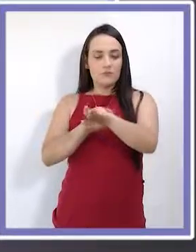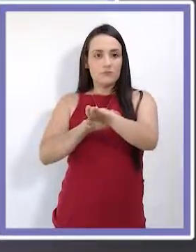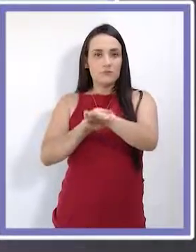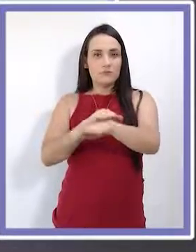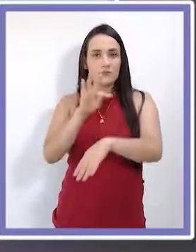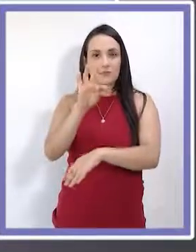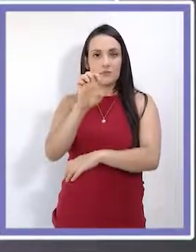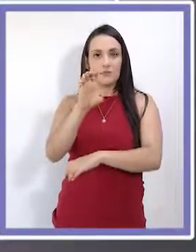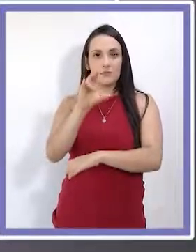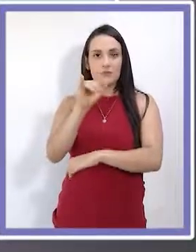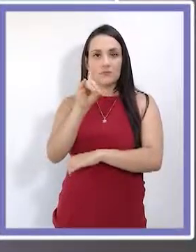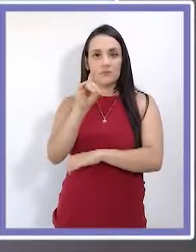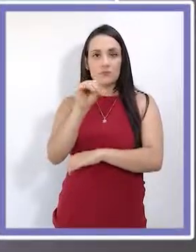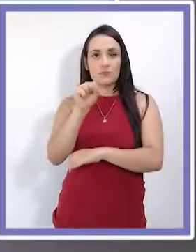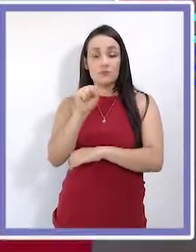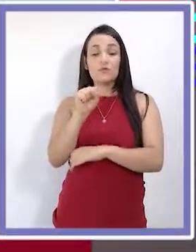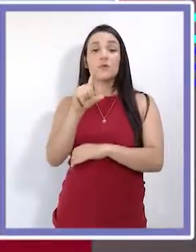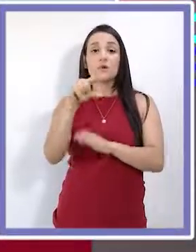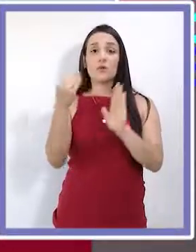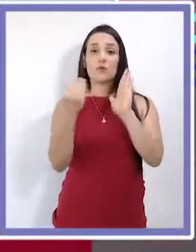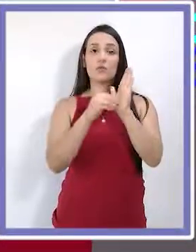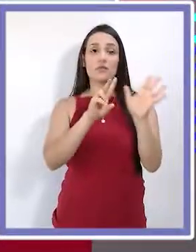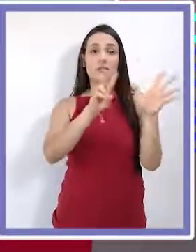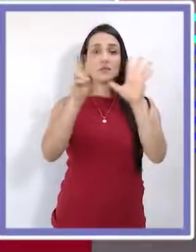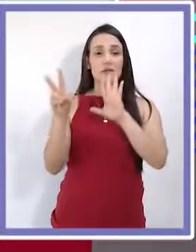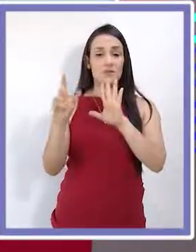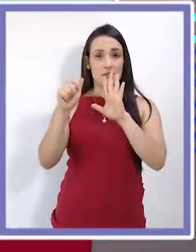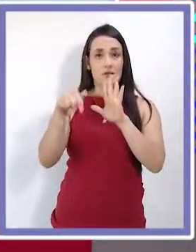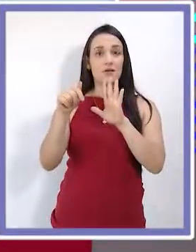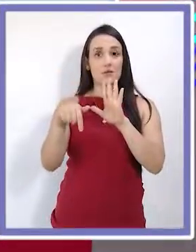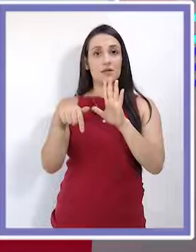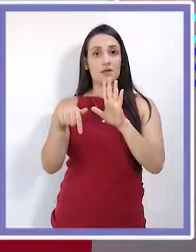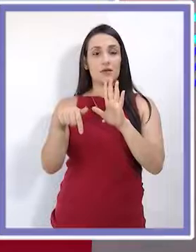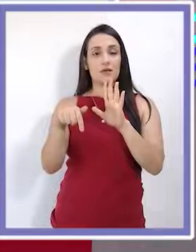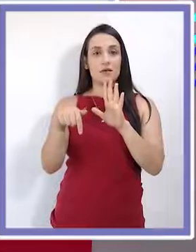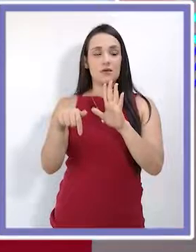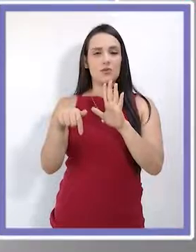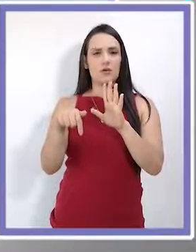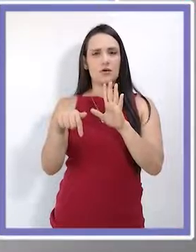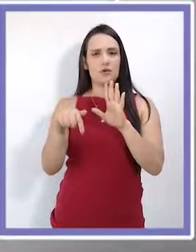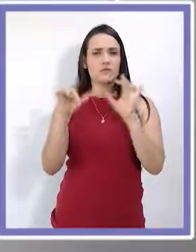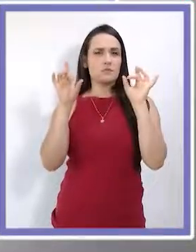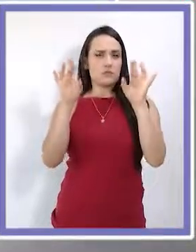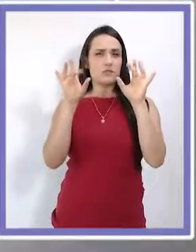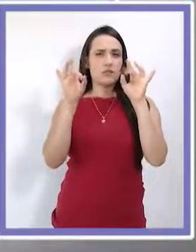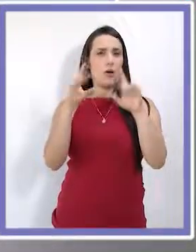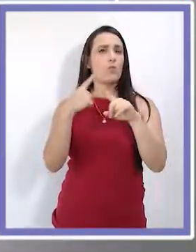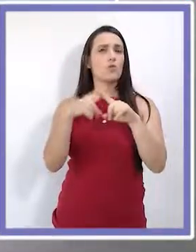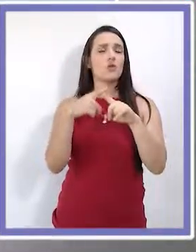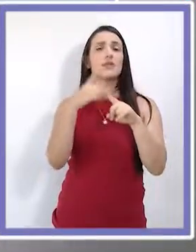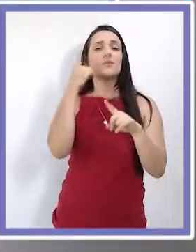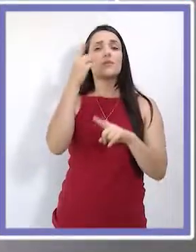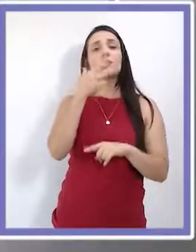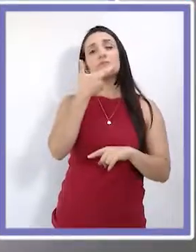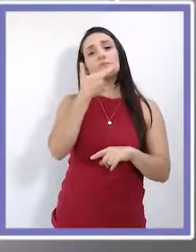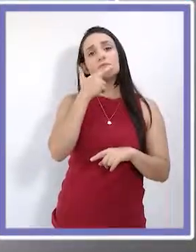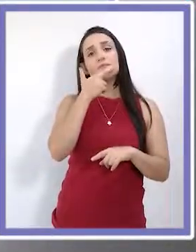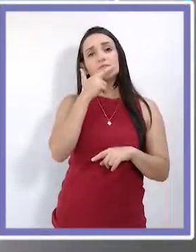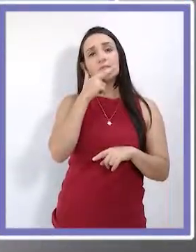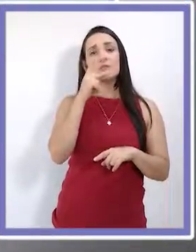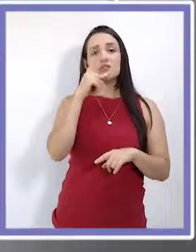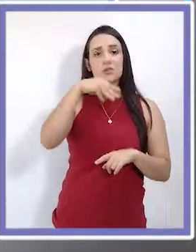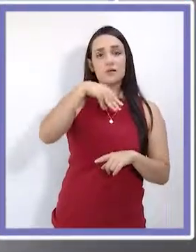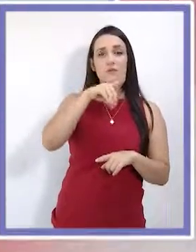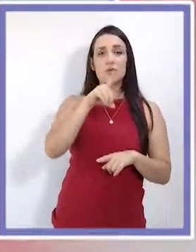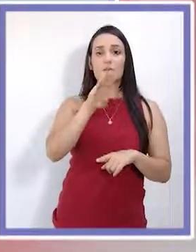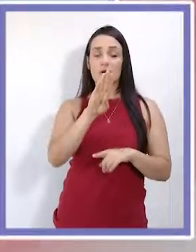Assembleia Legislativa, mas que foi incluída no calendário oficial de eventos de Mato Grosso do Sul, depois de uma proposta do deputado Renato Câmara, do